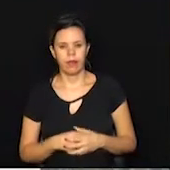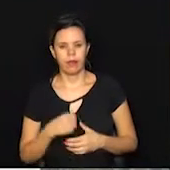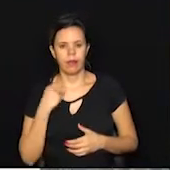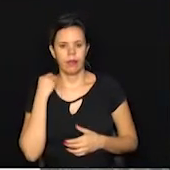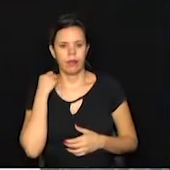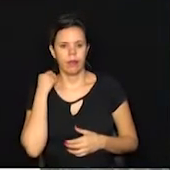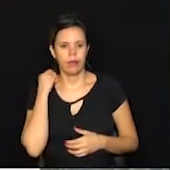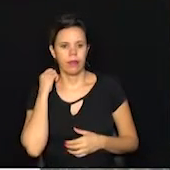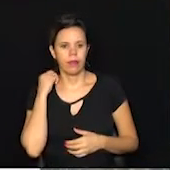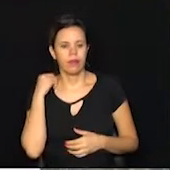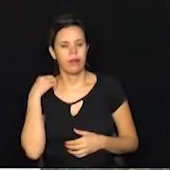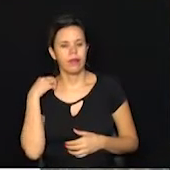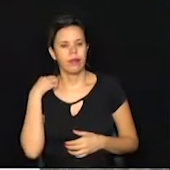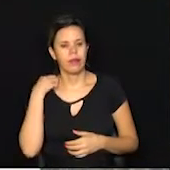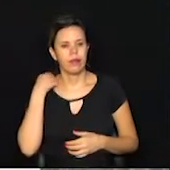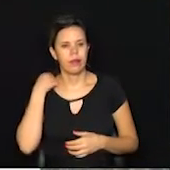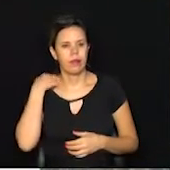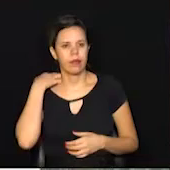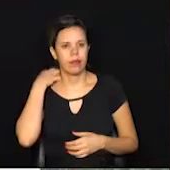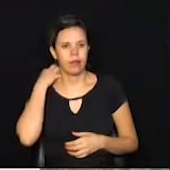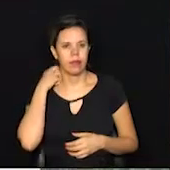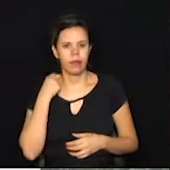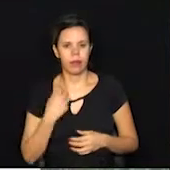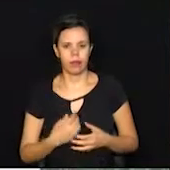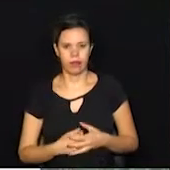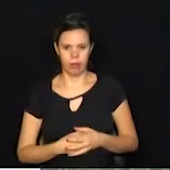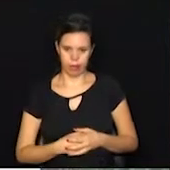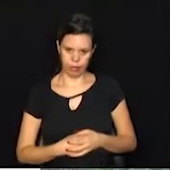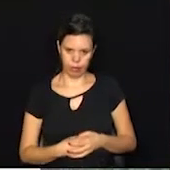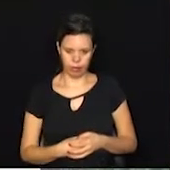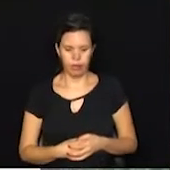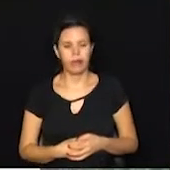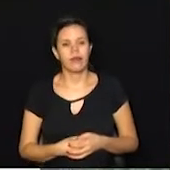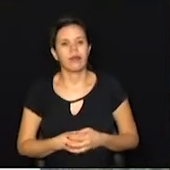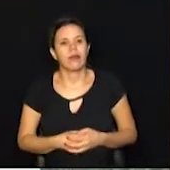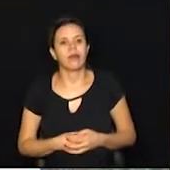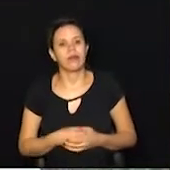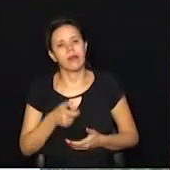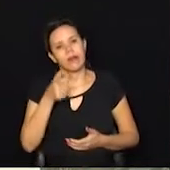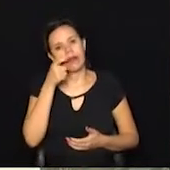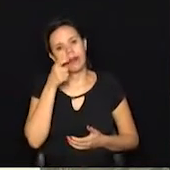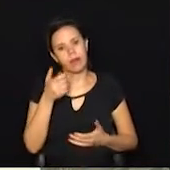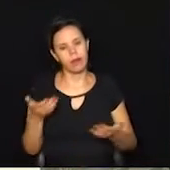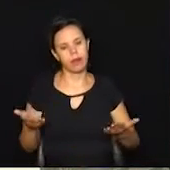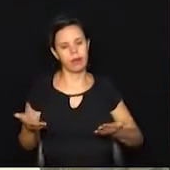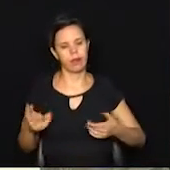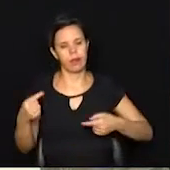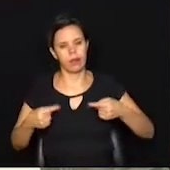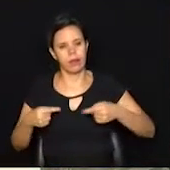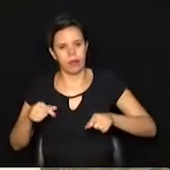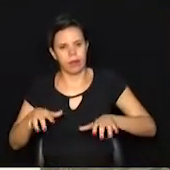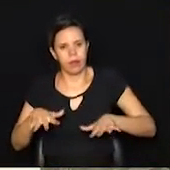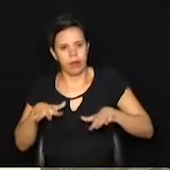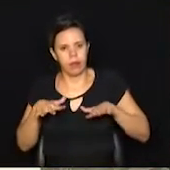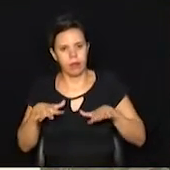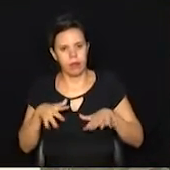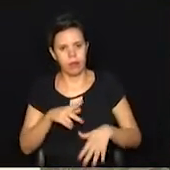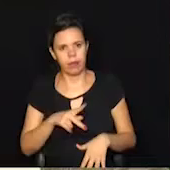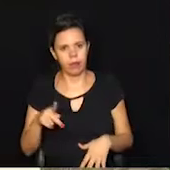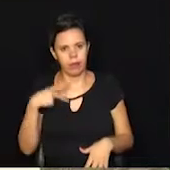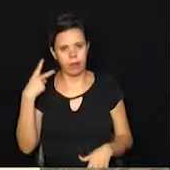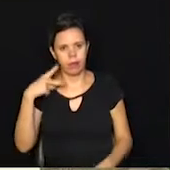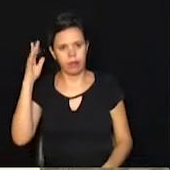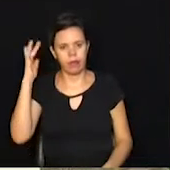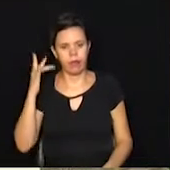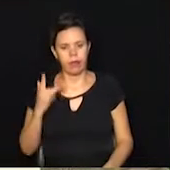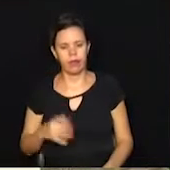comunicação@campinas.sp.gov. Br comunicação sem o cedilha e sem o acento vamos acompanhar então este debate que será presidido